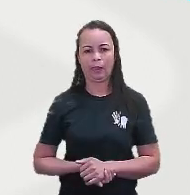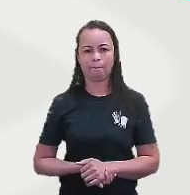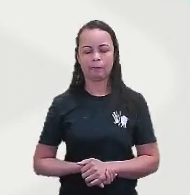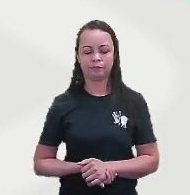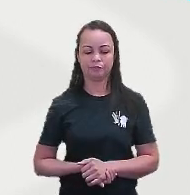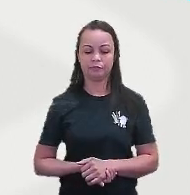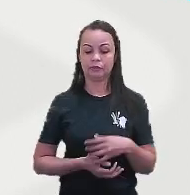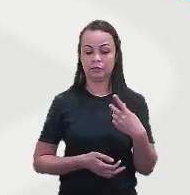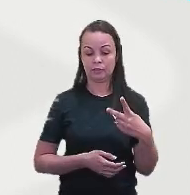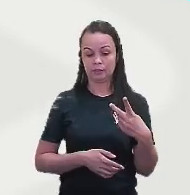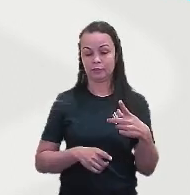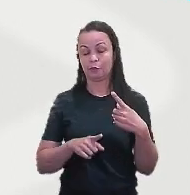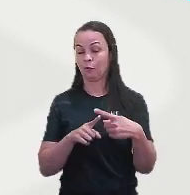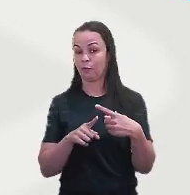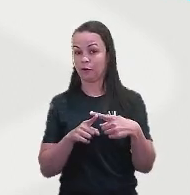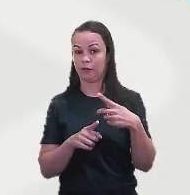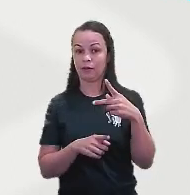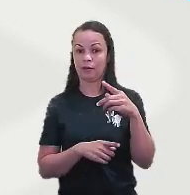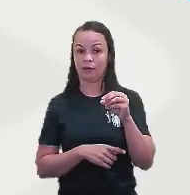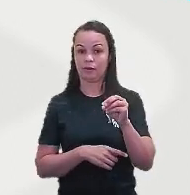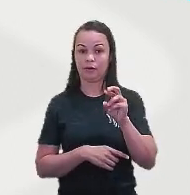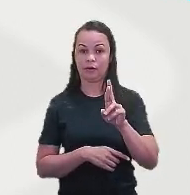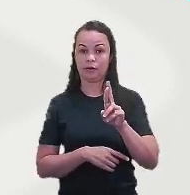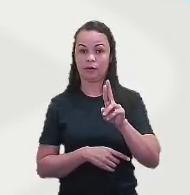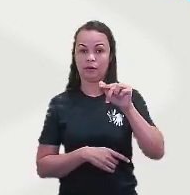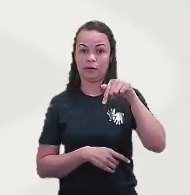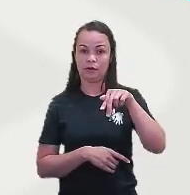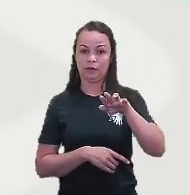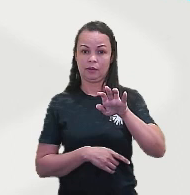Então, esse porquê aí, ó,